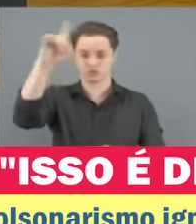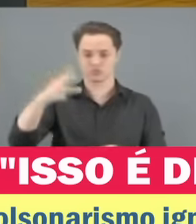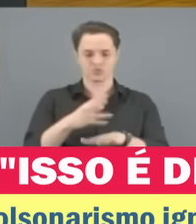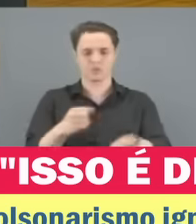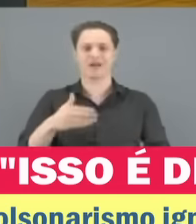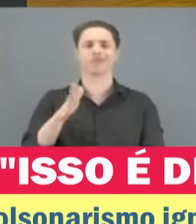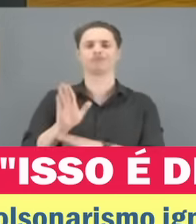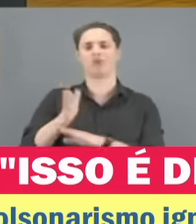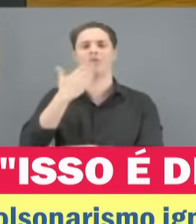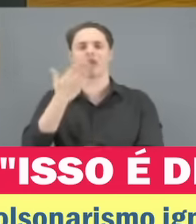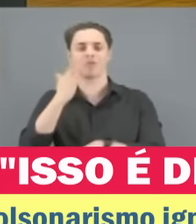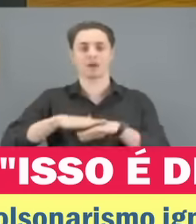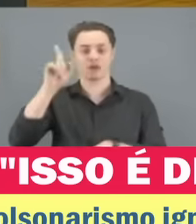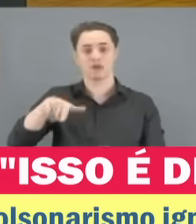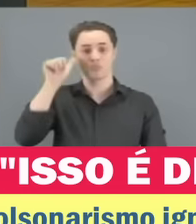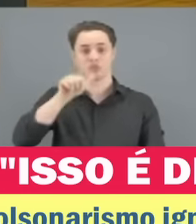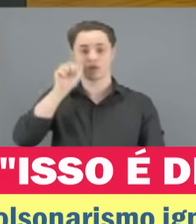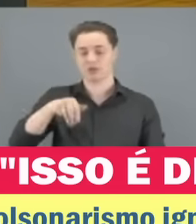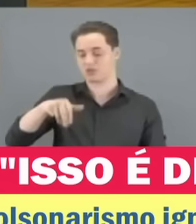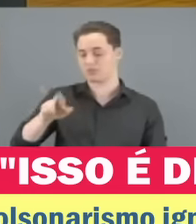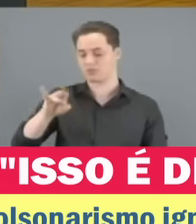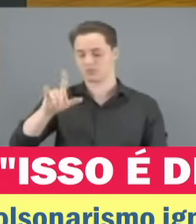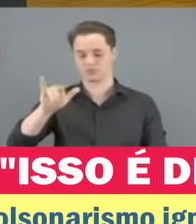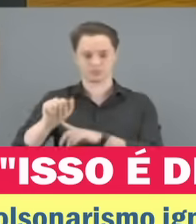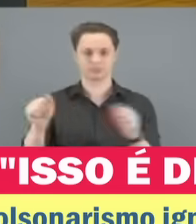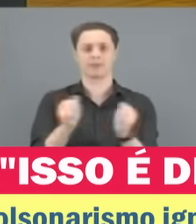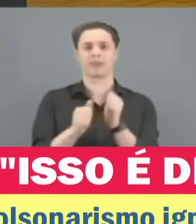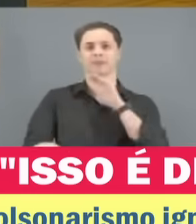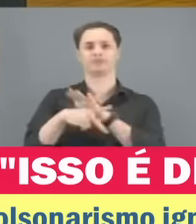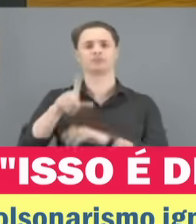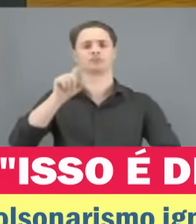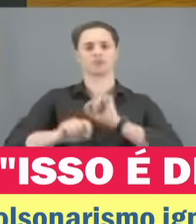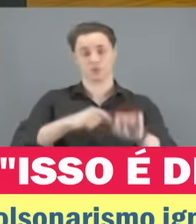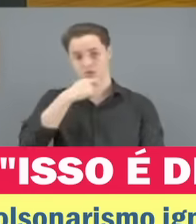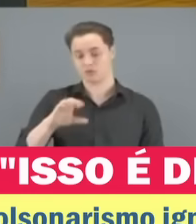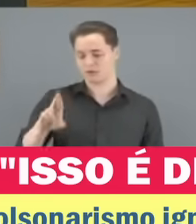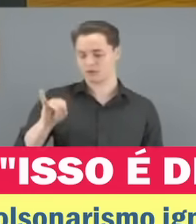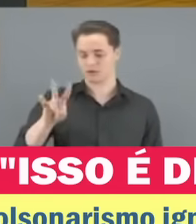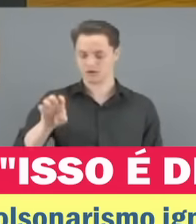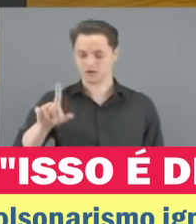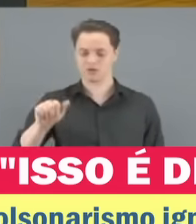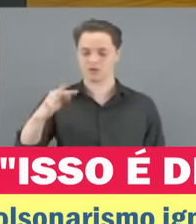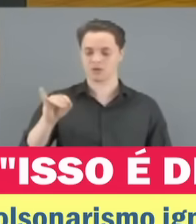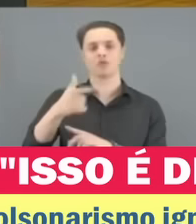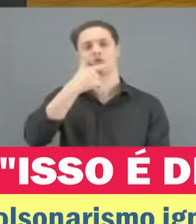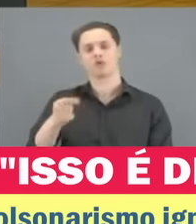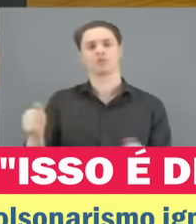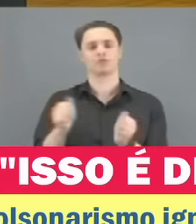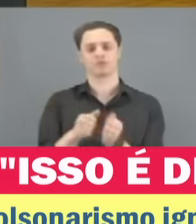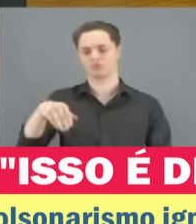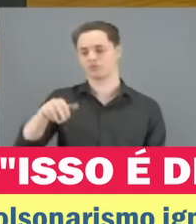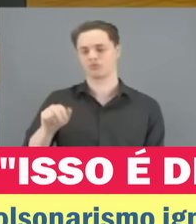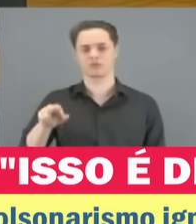todo esse processo. Essa é a Marília, que estava junto com o Anderson Torres com a minuta do golpe. O Crivellati, junto com o Mauro Cid, que terá que vir aqui de novo, e está